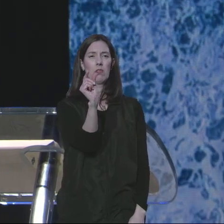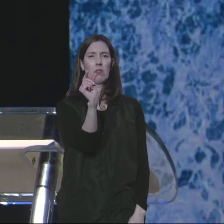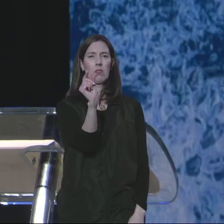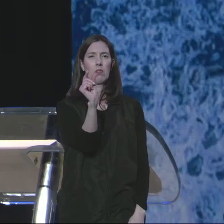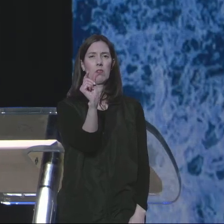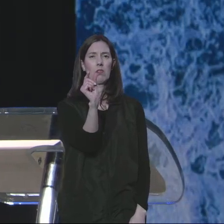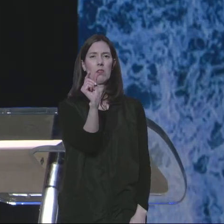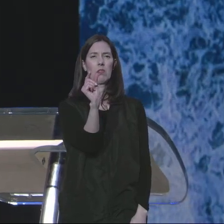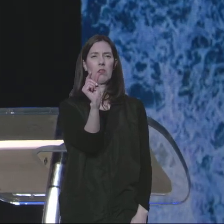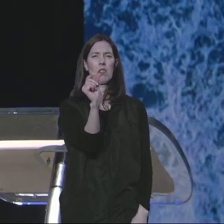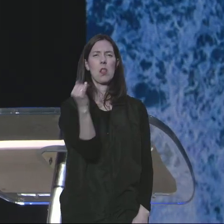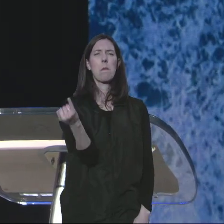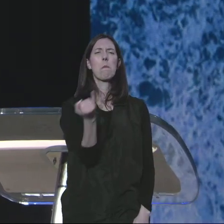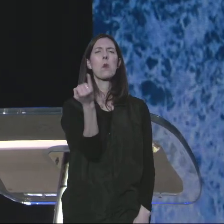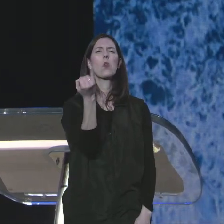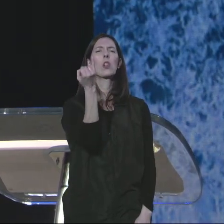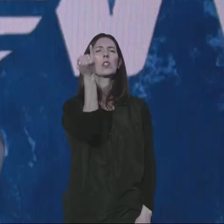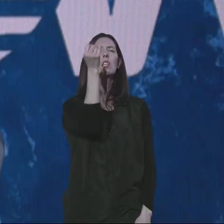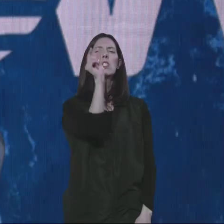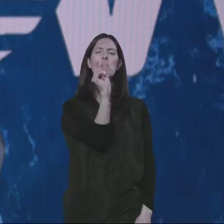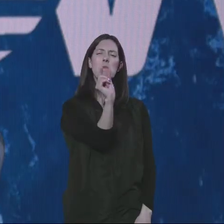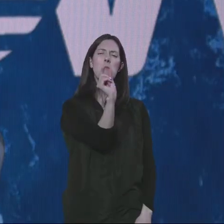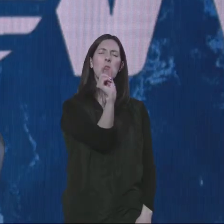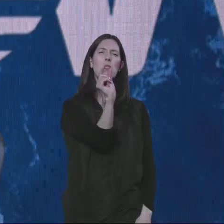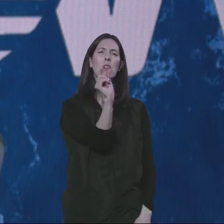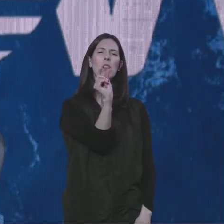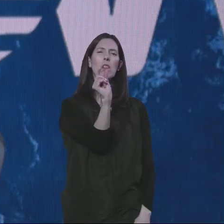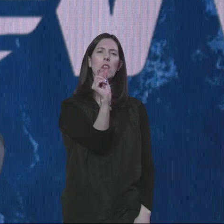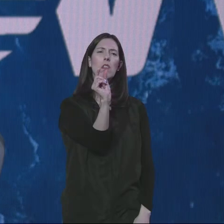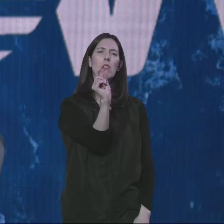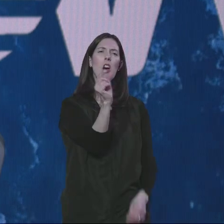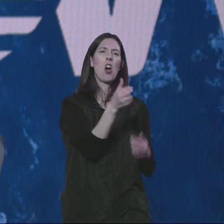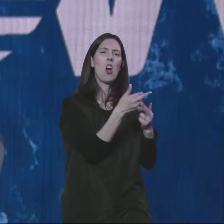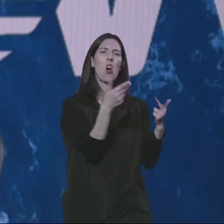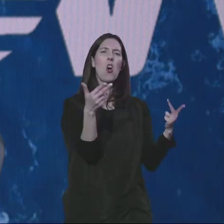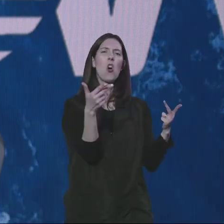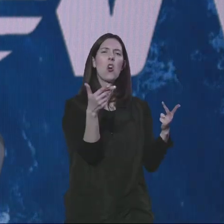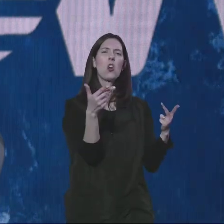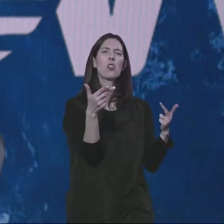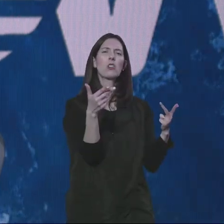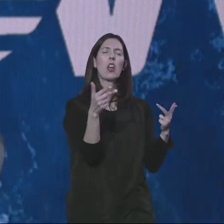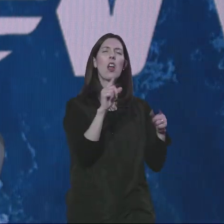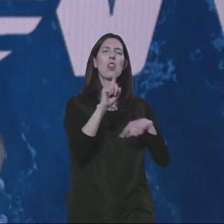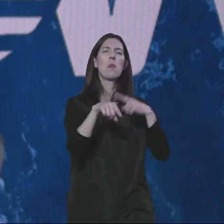Qual a importância que nós vamos dar para isso? Para essas coisas que vão passar?